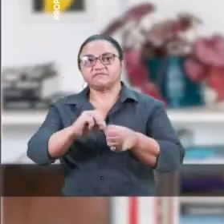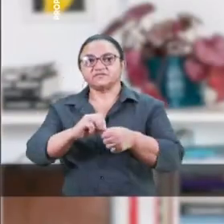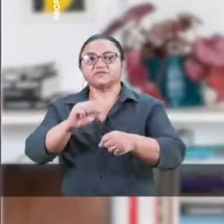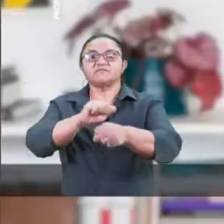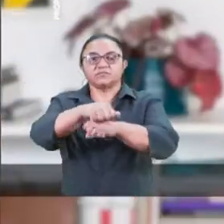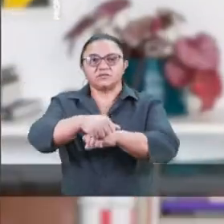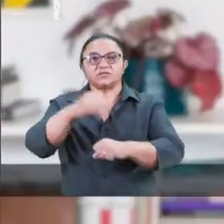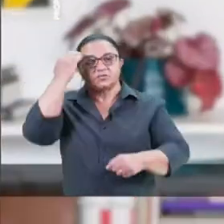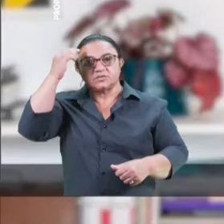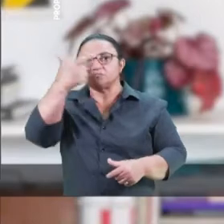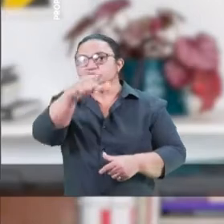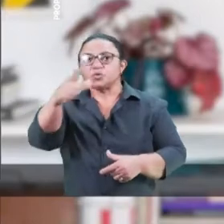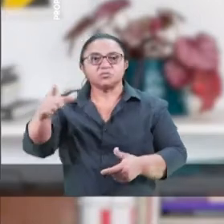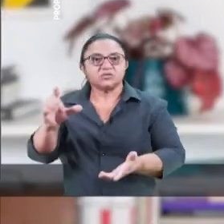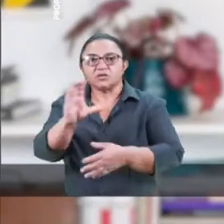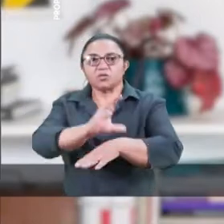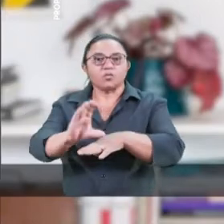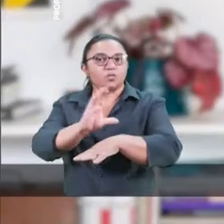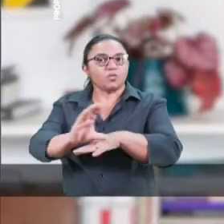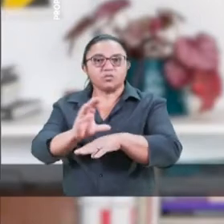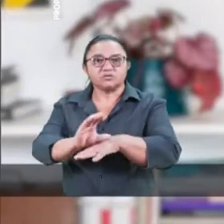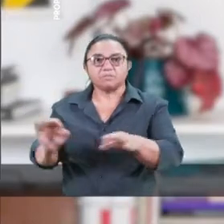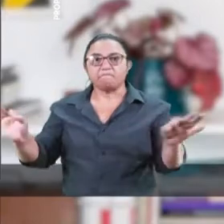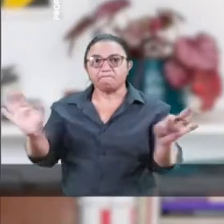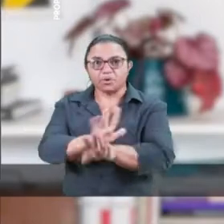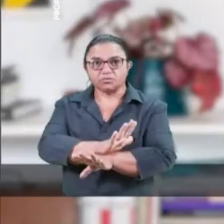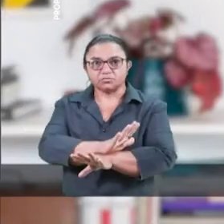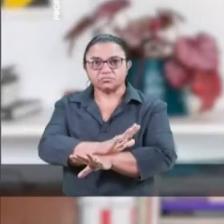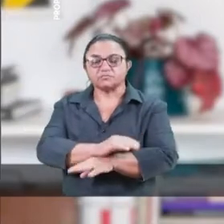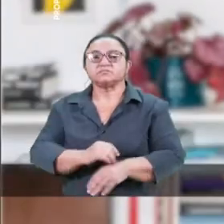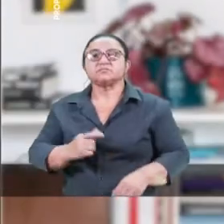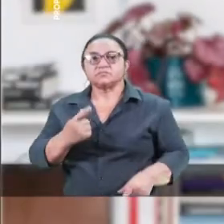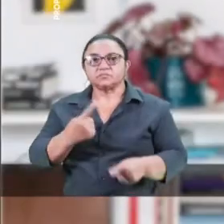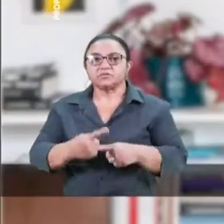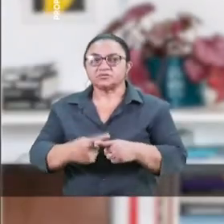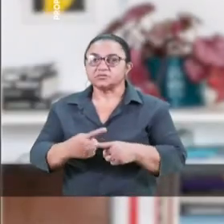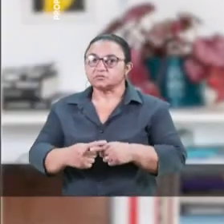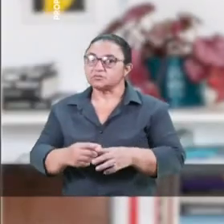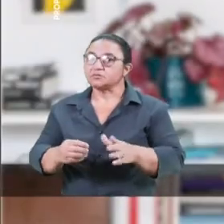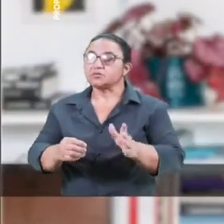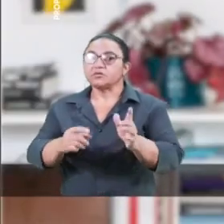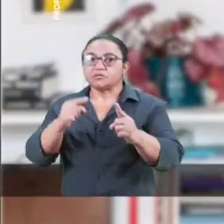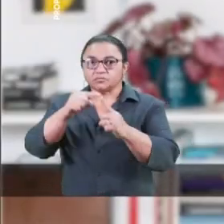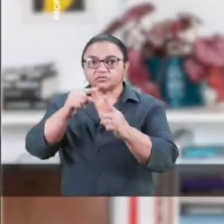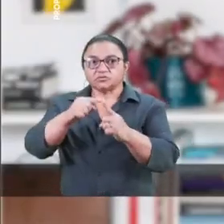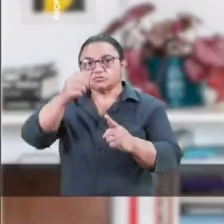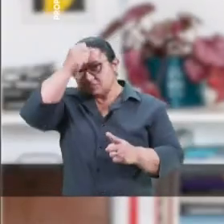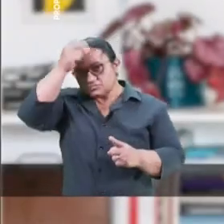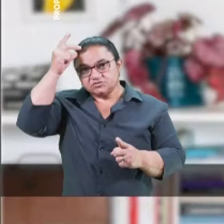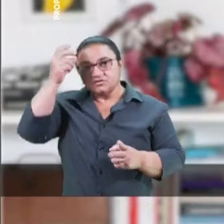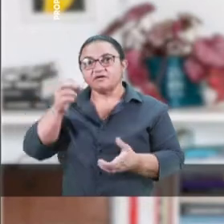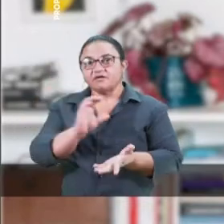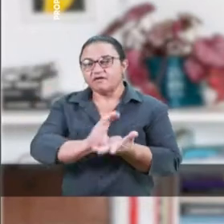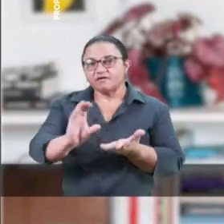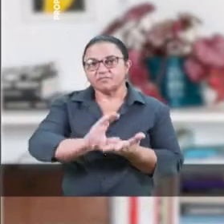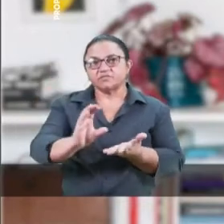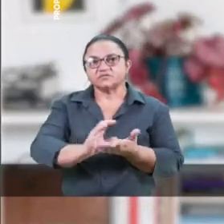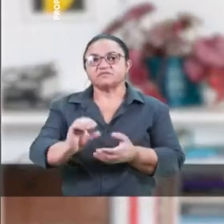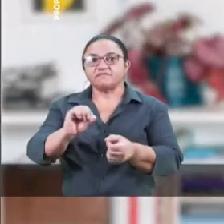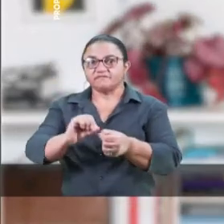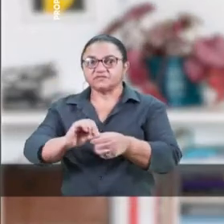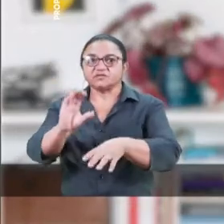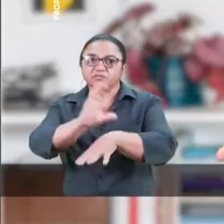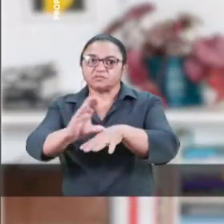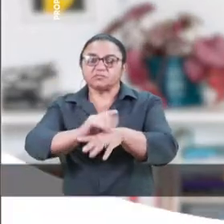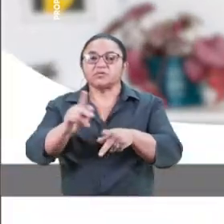prestar um vestibular. Aqui em Tumiara ainda, infelizmente, não tem um cursinho preparatório. Por isso que nos projetos do Johnny, ele quer investir nisso e vai